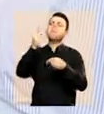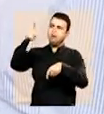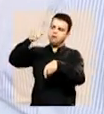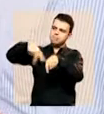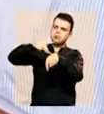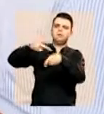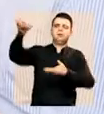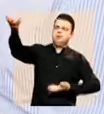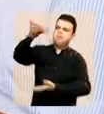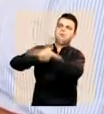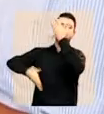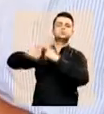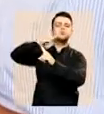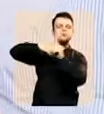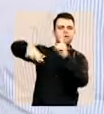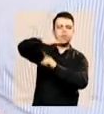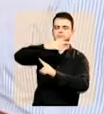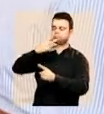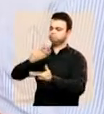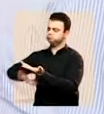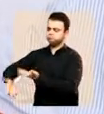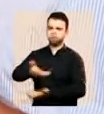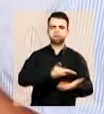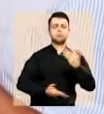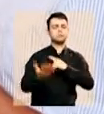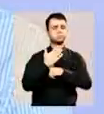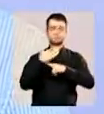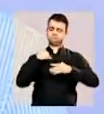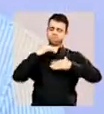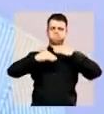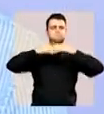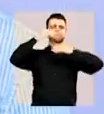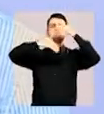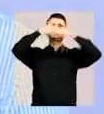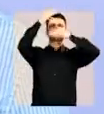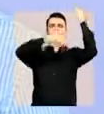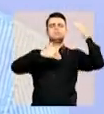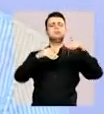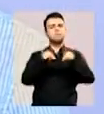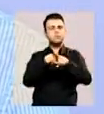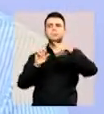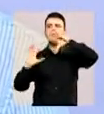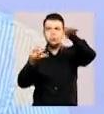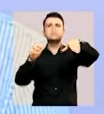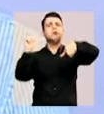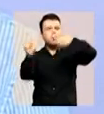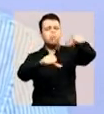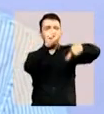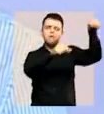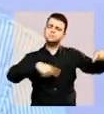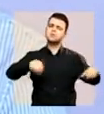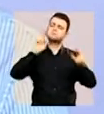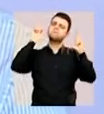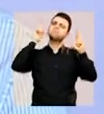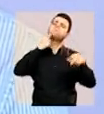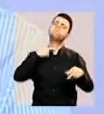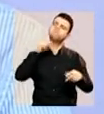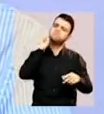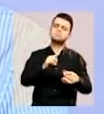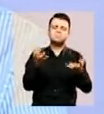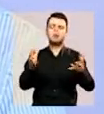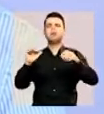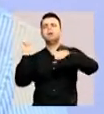tenta promover um desenvolvimento melhor, uma mudança no mundo. A gente quer ver uma mudança no mundo. Toda vez que